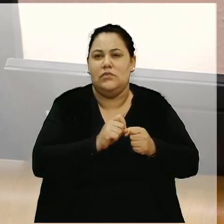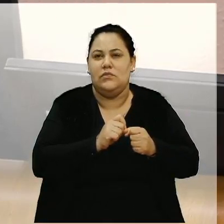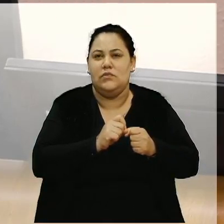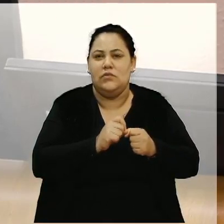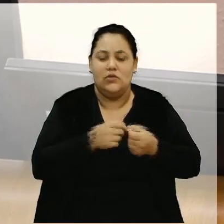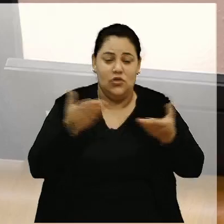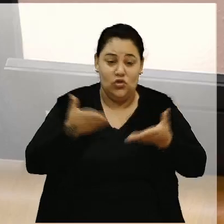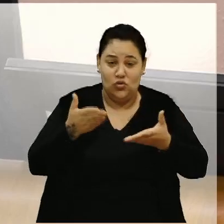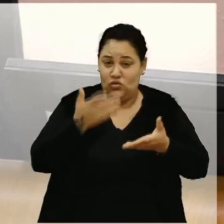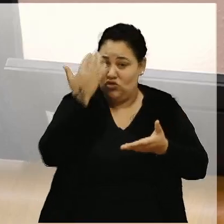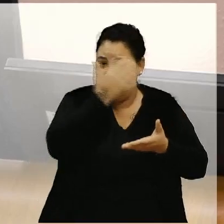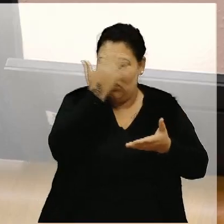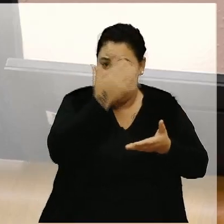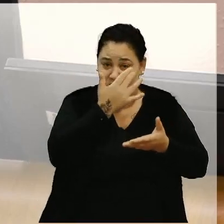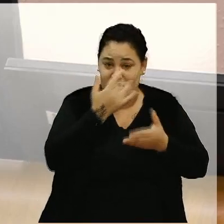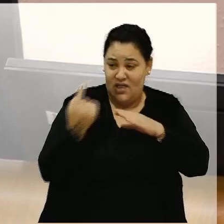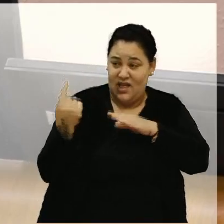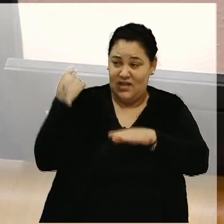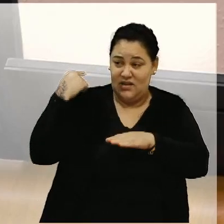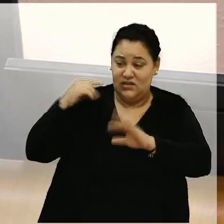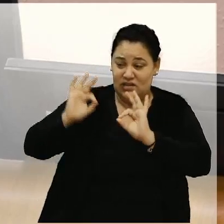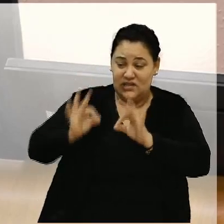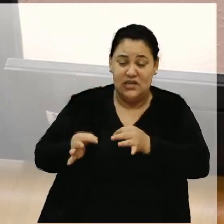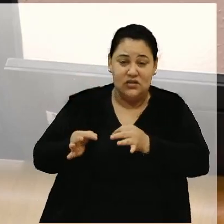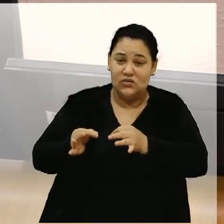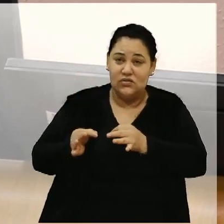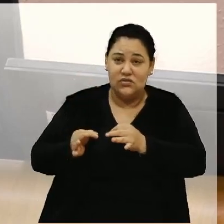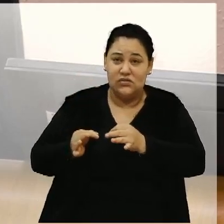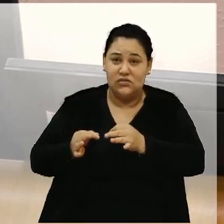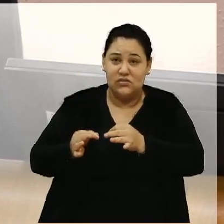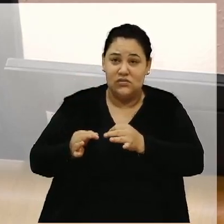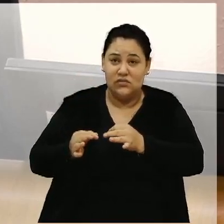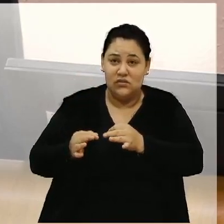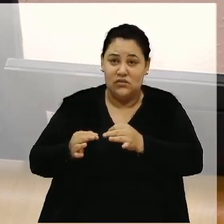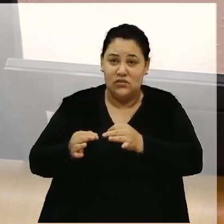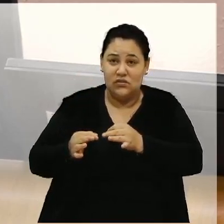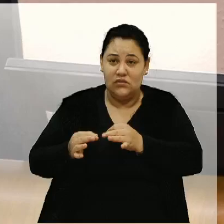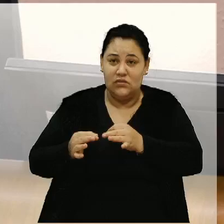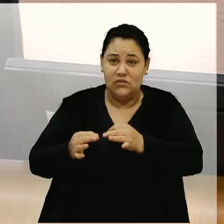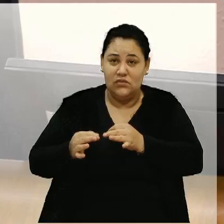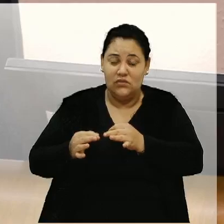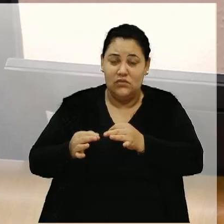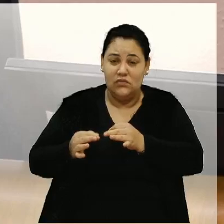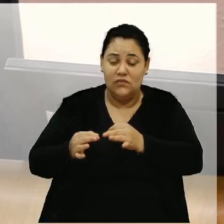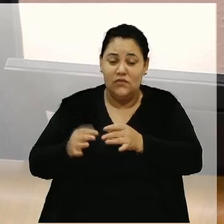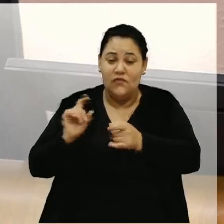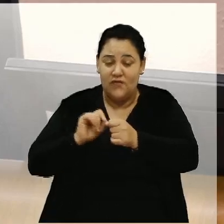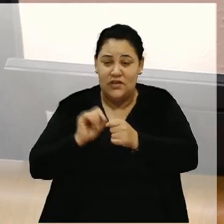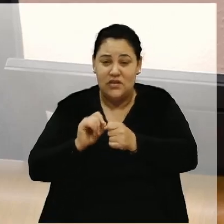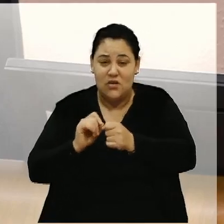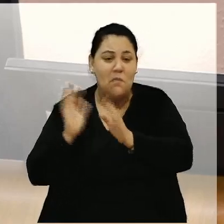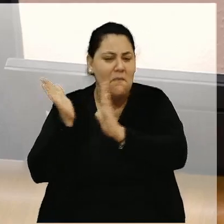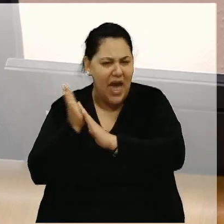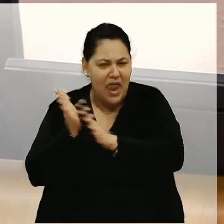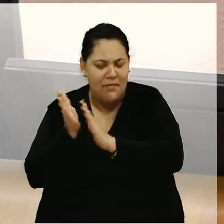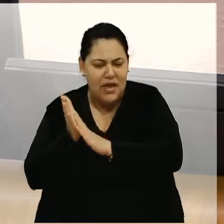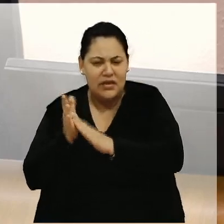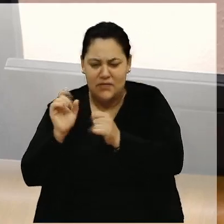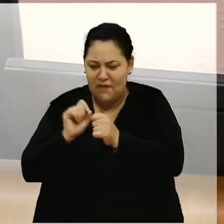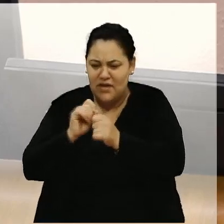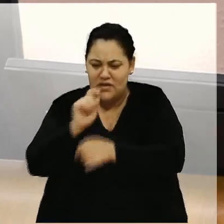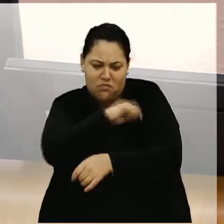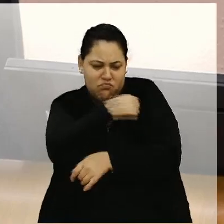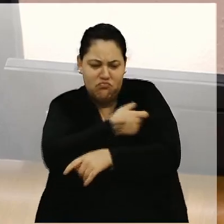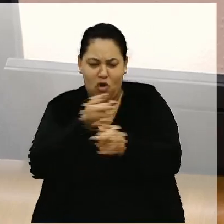prefeito Adiló, na época foi correta. Foi correta, foi aplaudida. É plausível dele fazer a fiscalização,